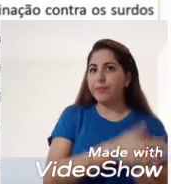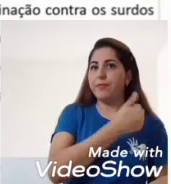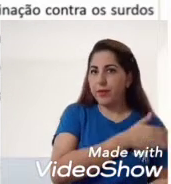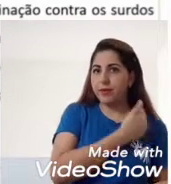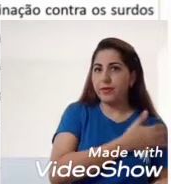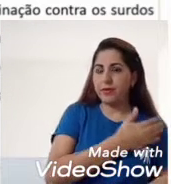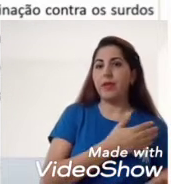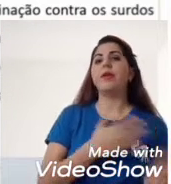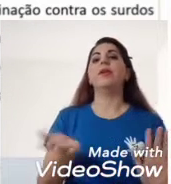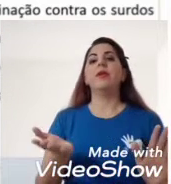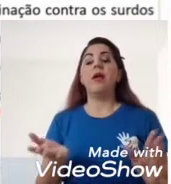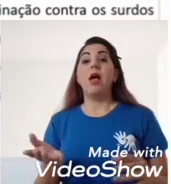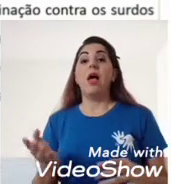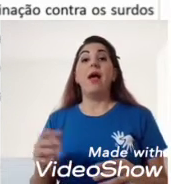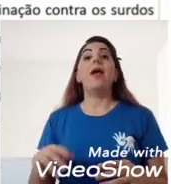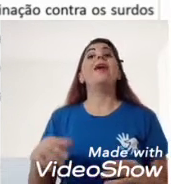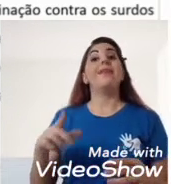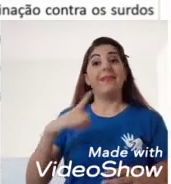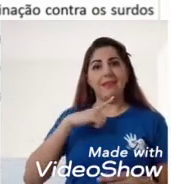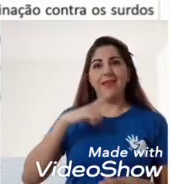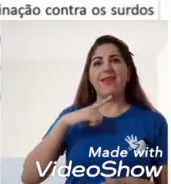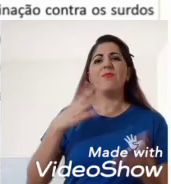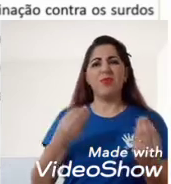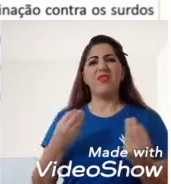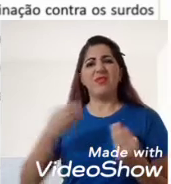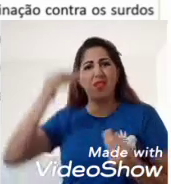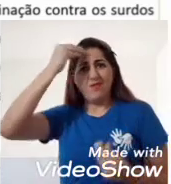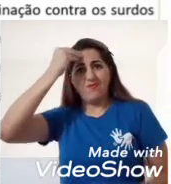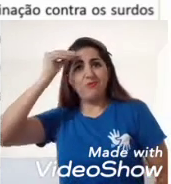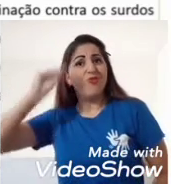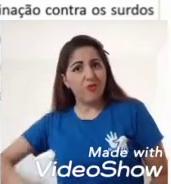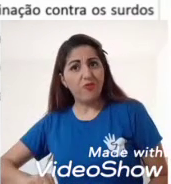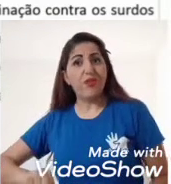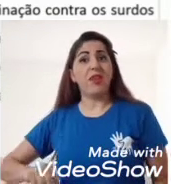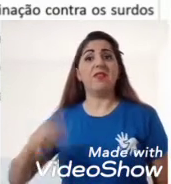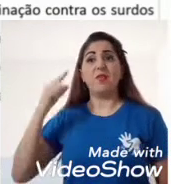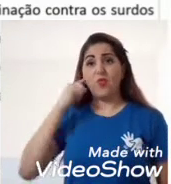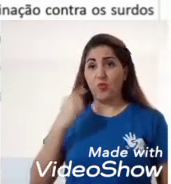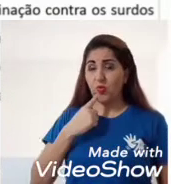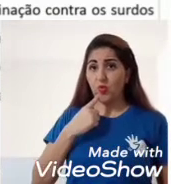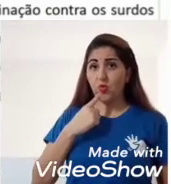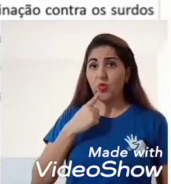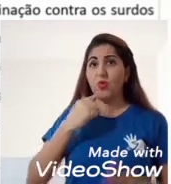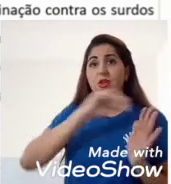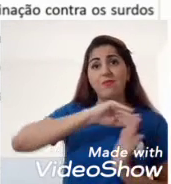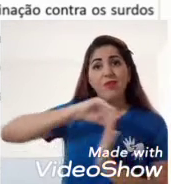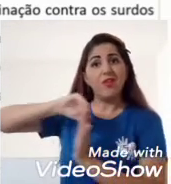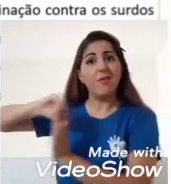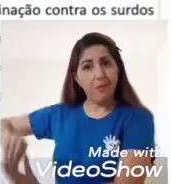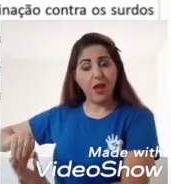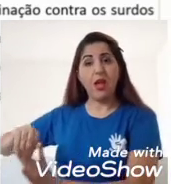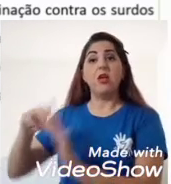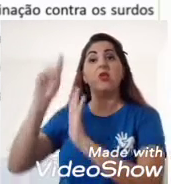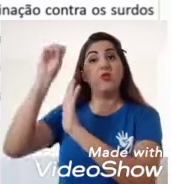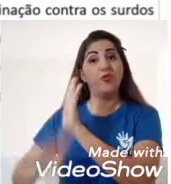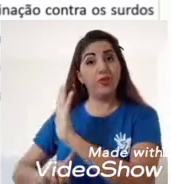possivelmente leva à desistência do estudo, mantendo o deficiente à margem dos seus direitos. Fato que, olha